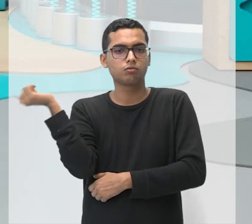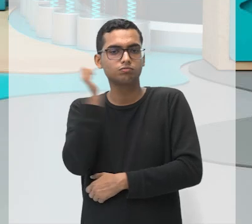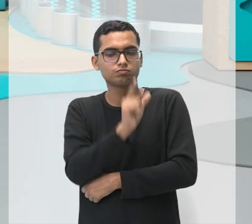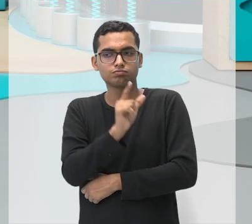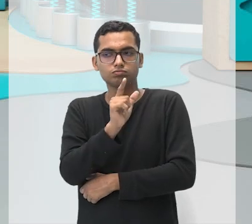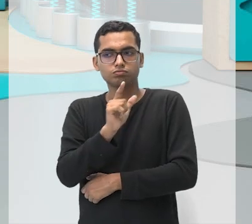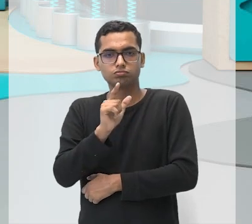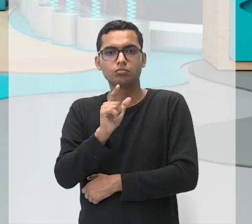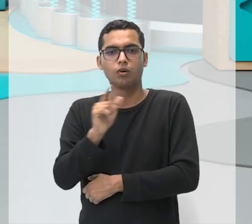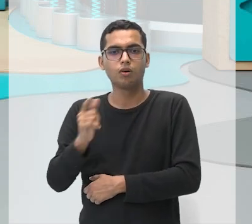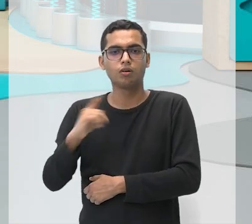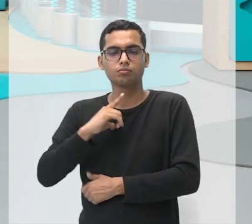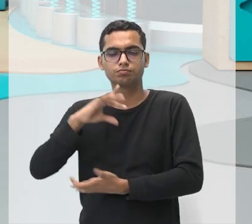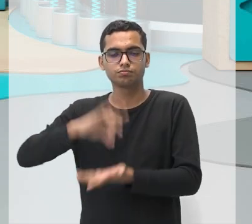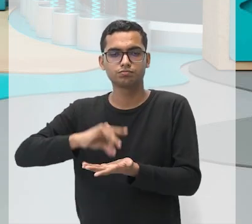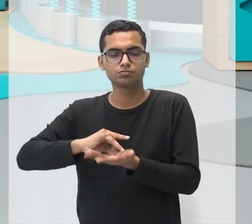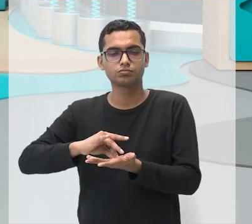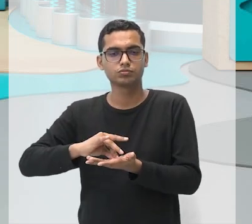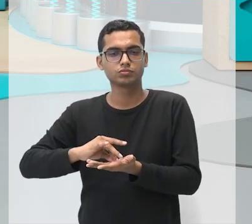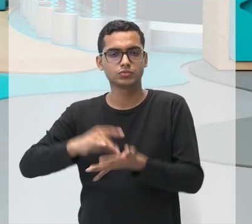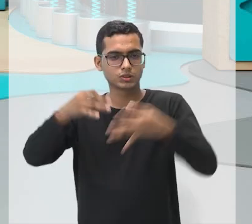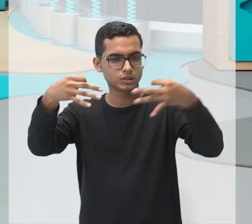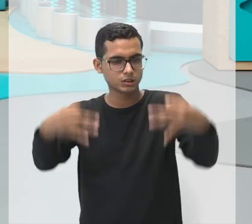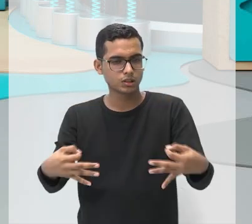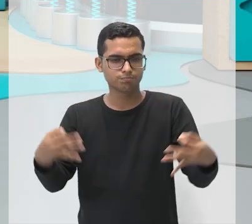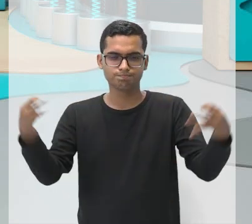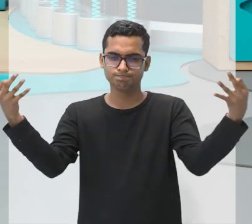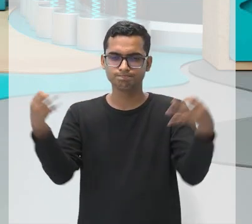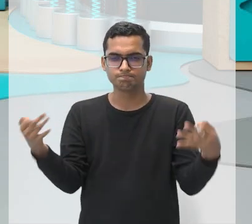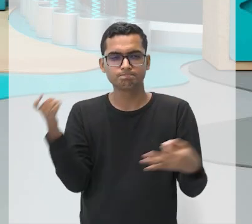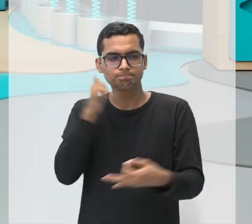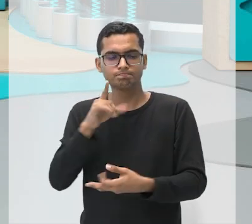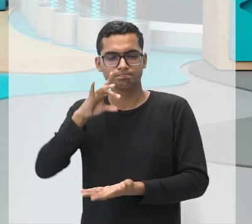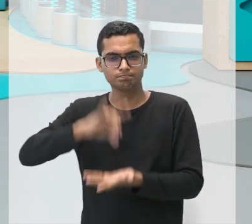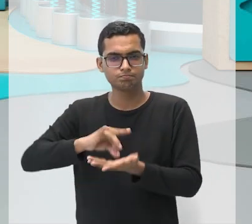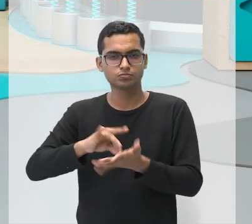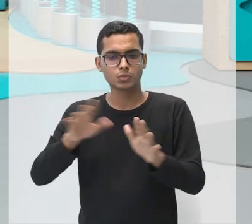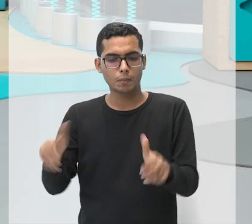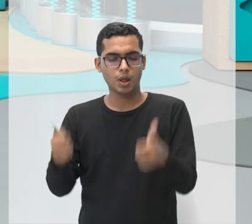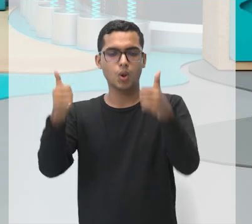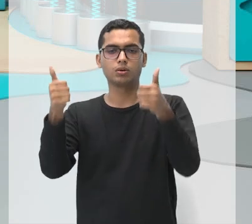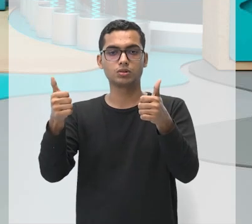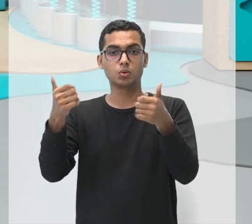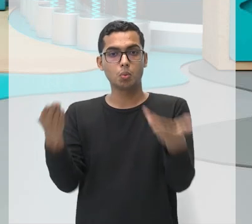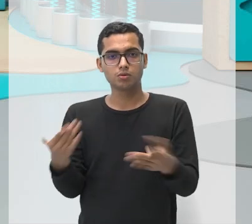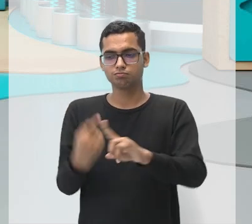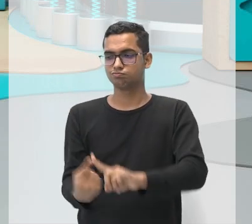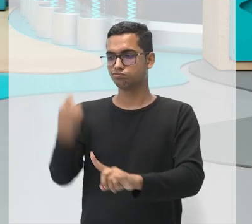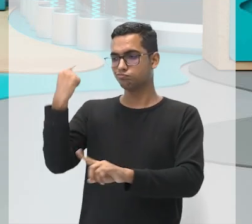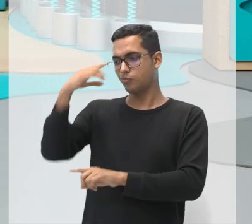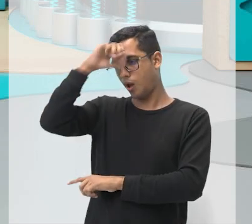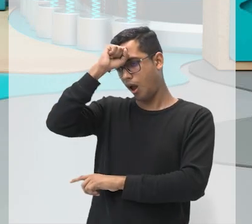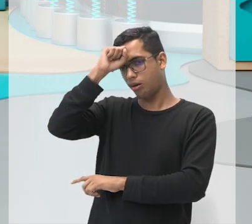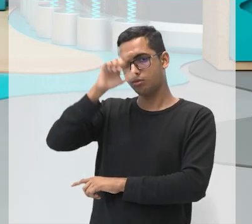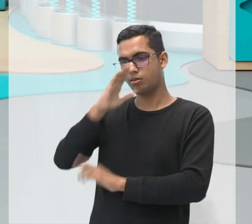isso com mais eficiência, com mais excelência, ok? Essa modalidade,